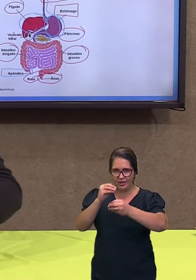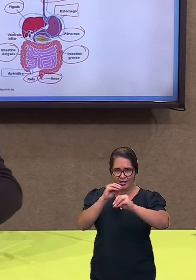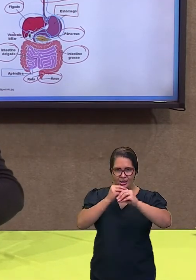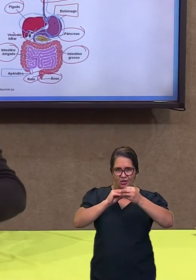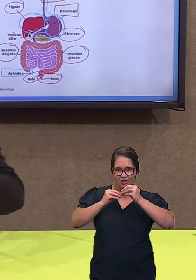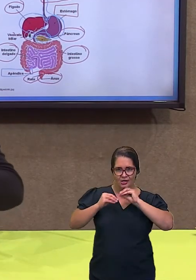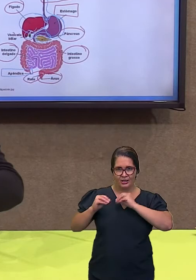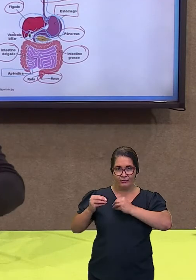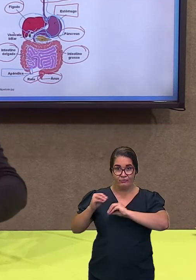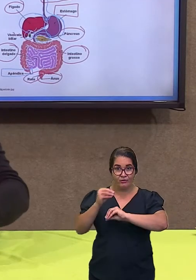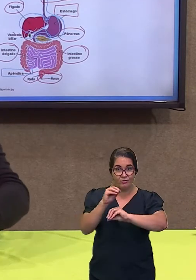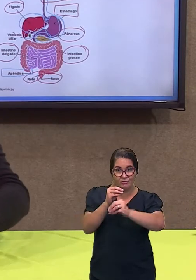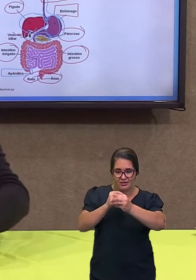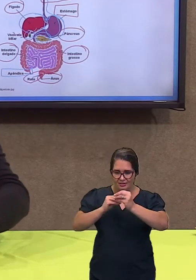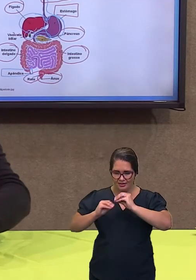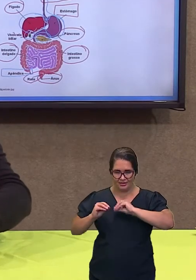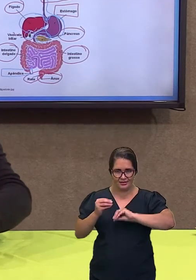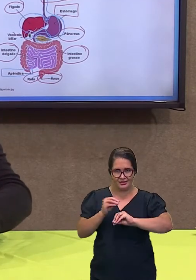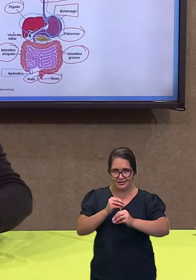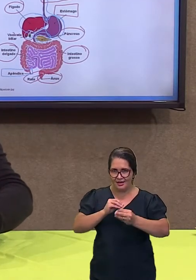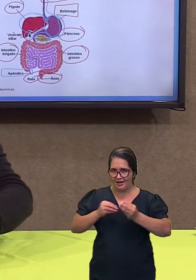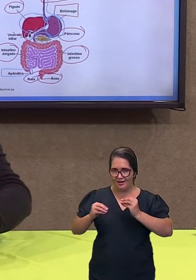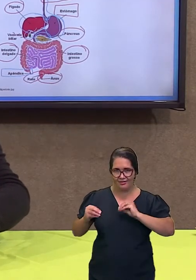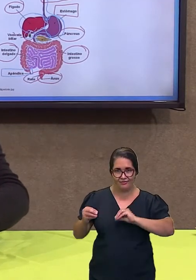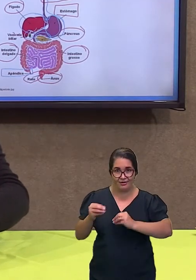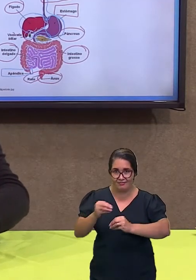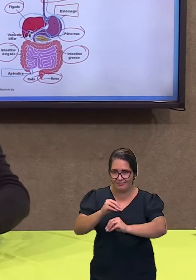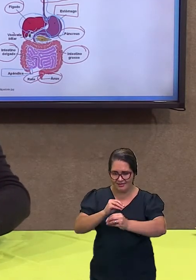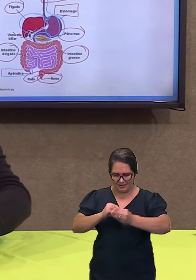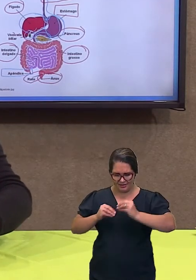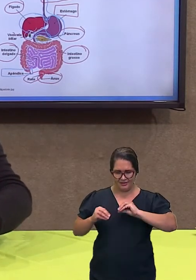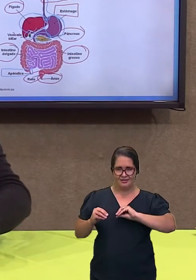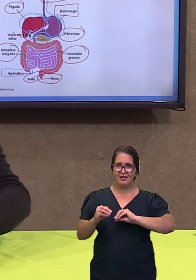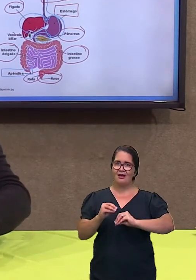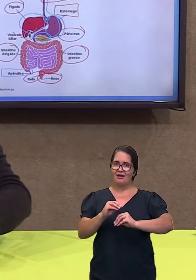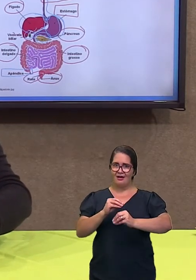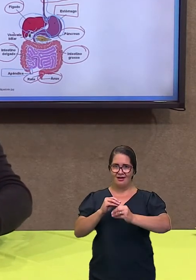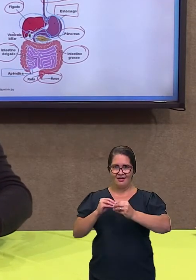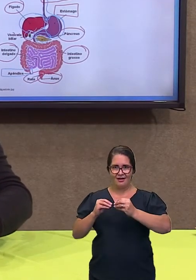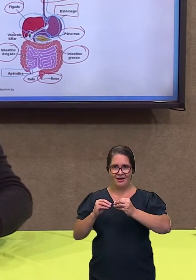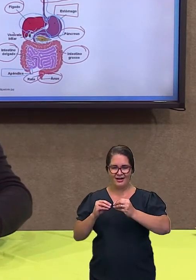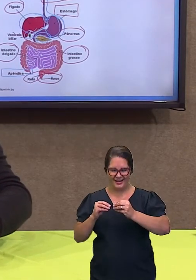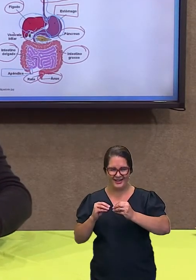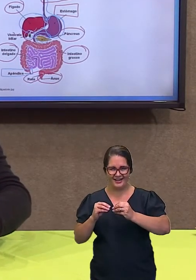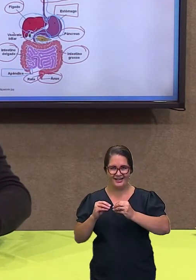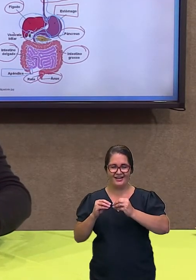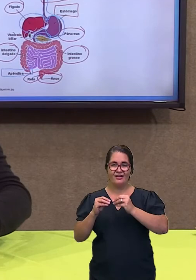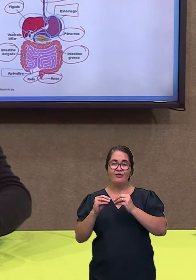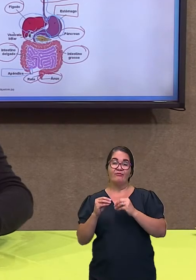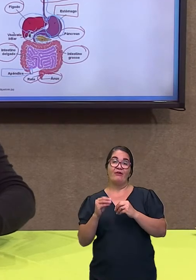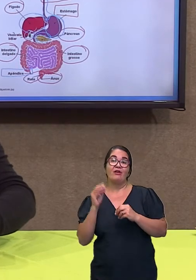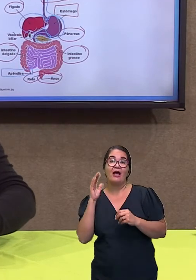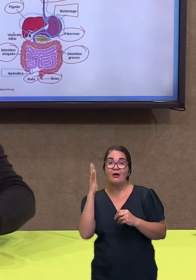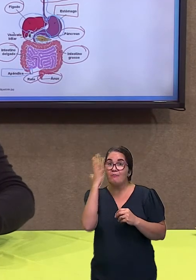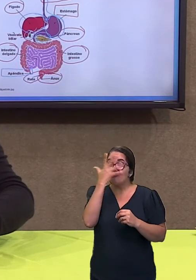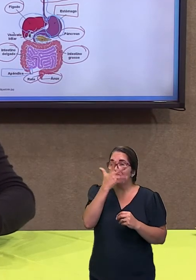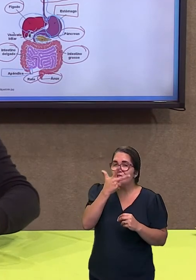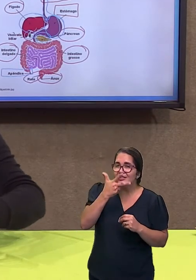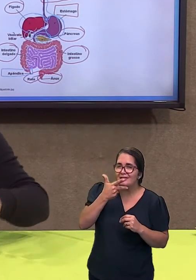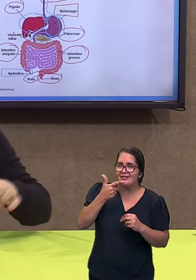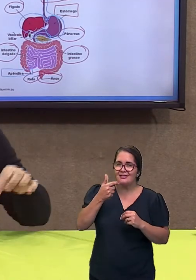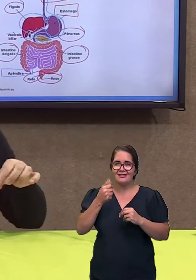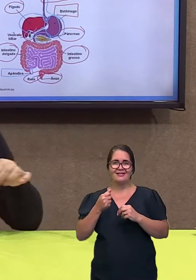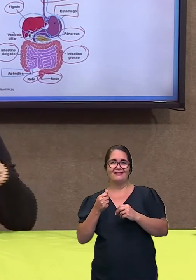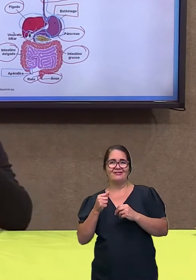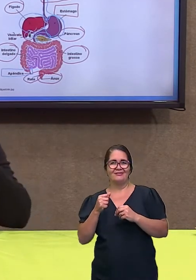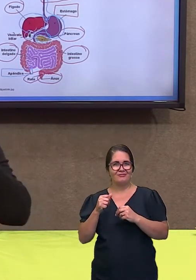tá? Quanto mais a gente trançar dele aqui, mais bonitinho ele vai ficar. Ah, professor, o